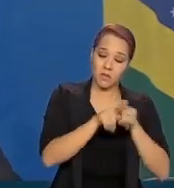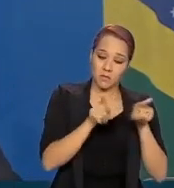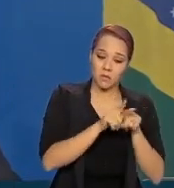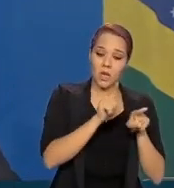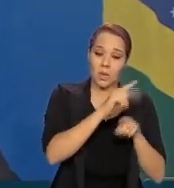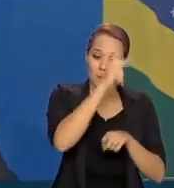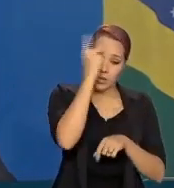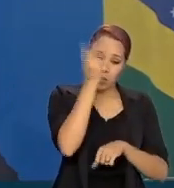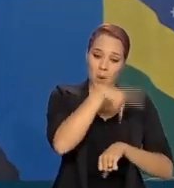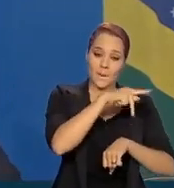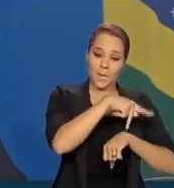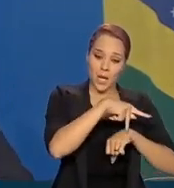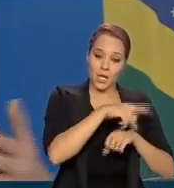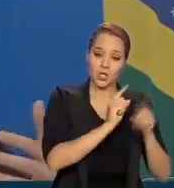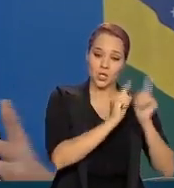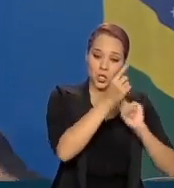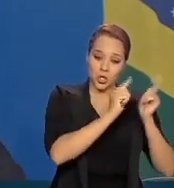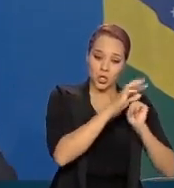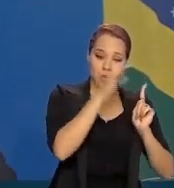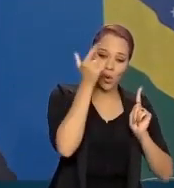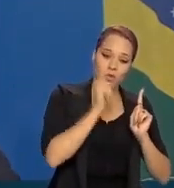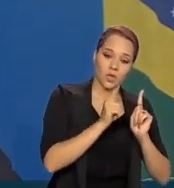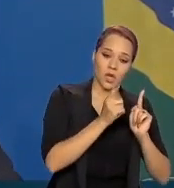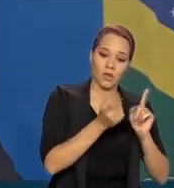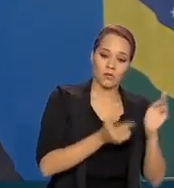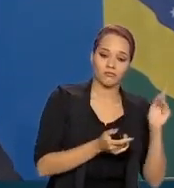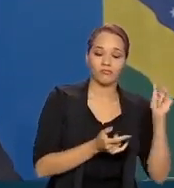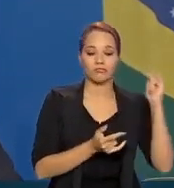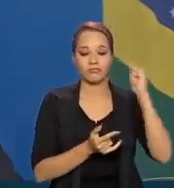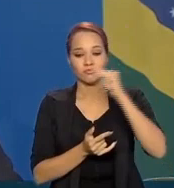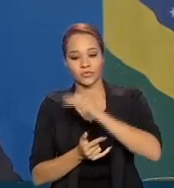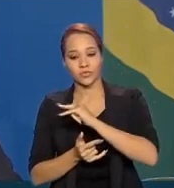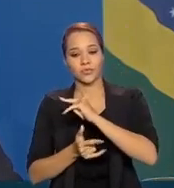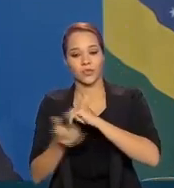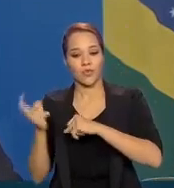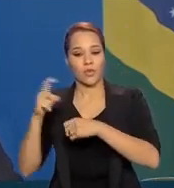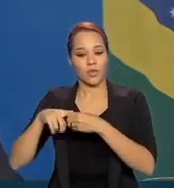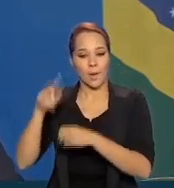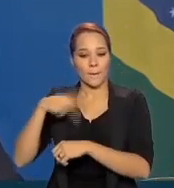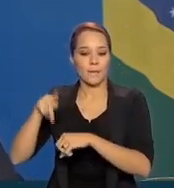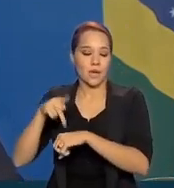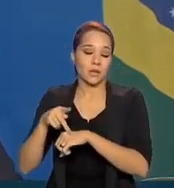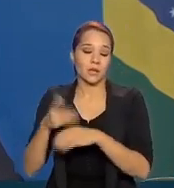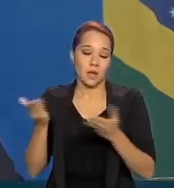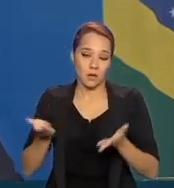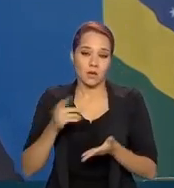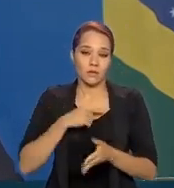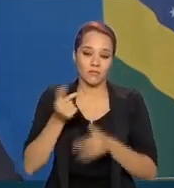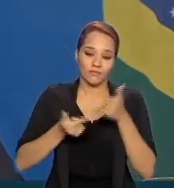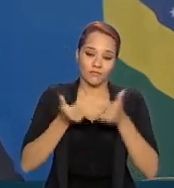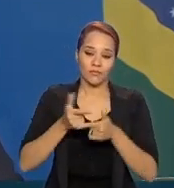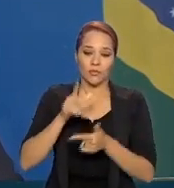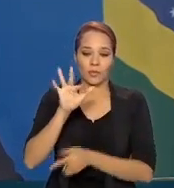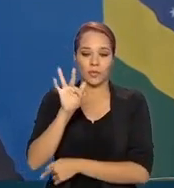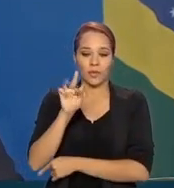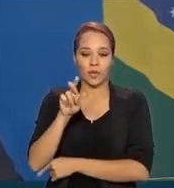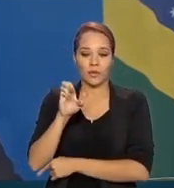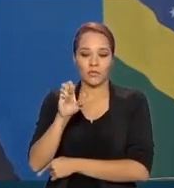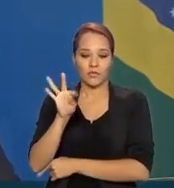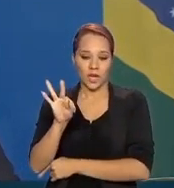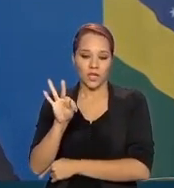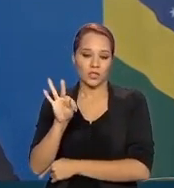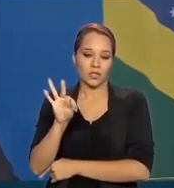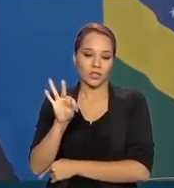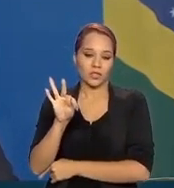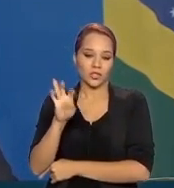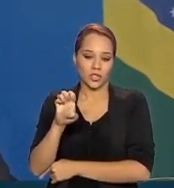assim por diante. A partir dos últimos dias começamos a trabalhar, porque agora temos os recursos com o fretamento de voos charter, ou